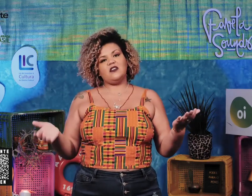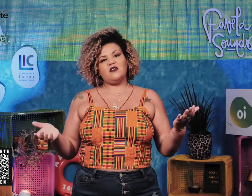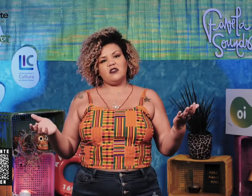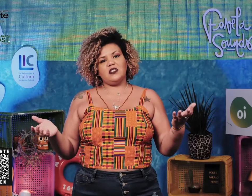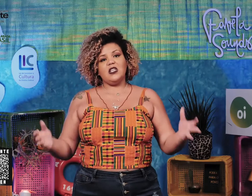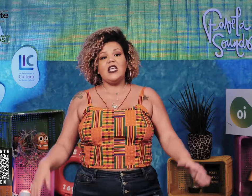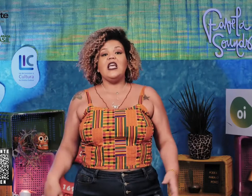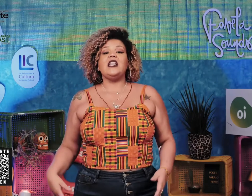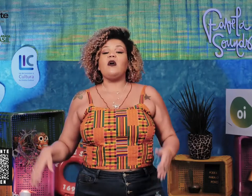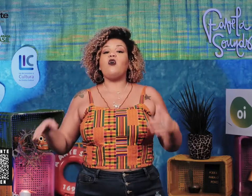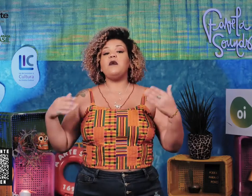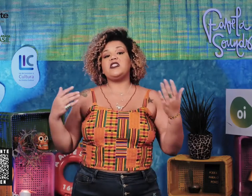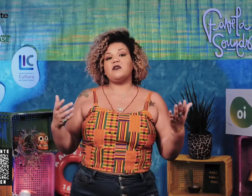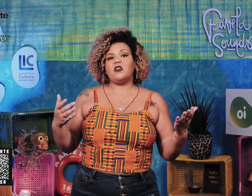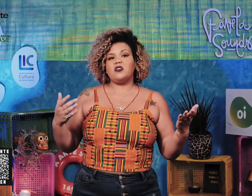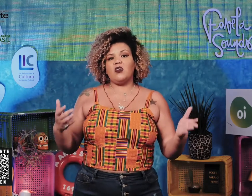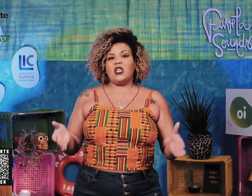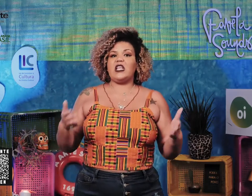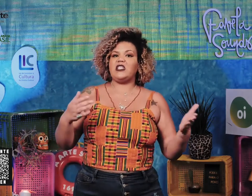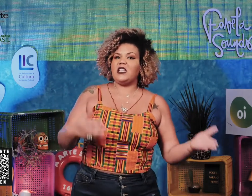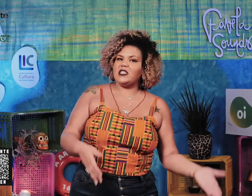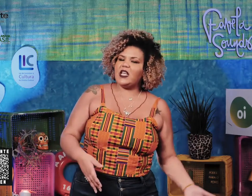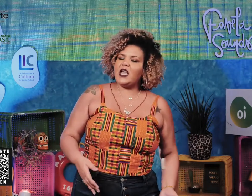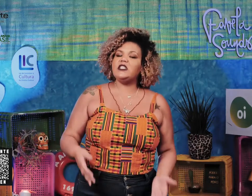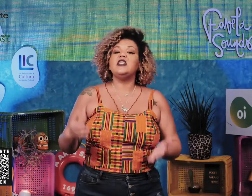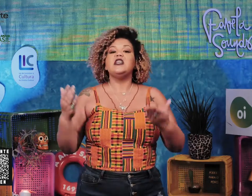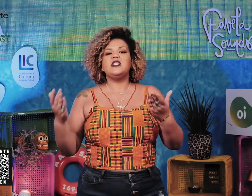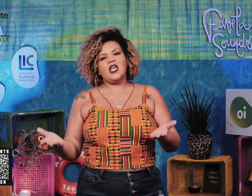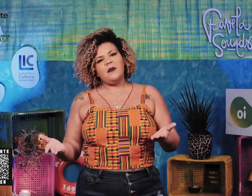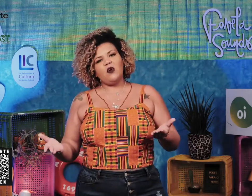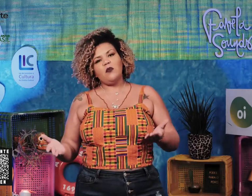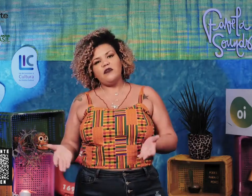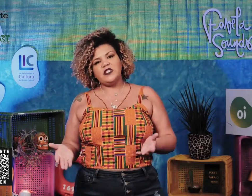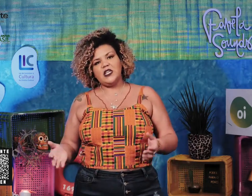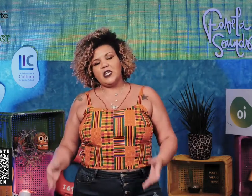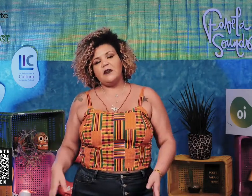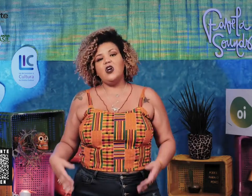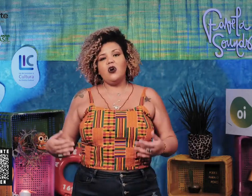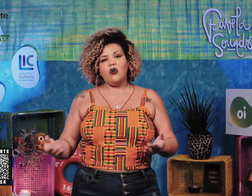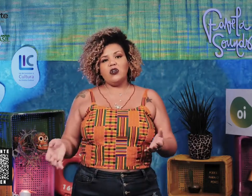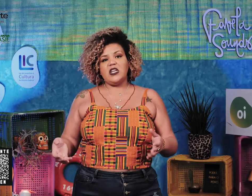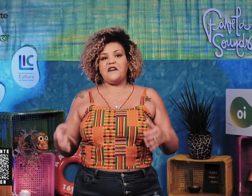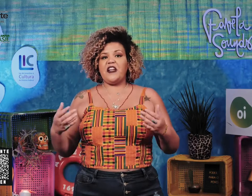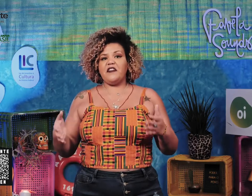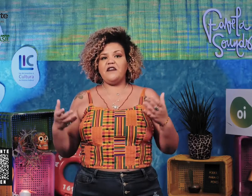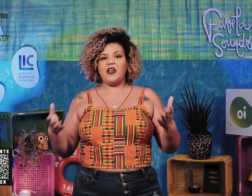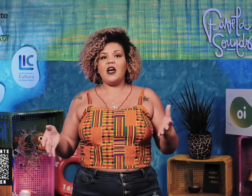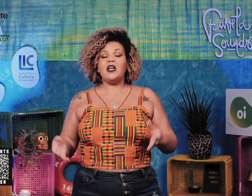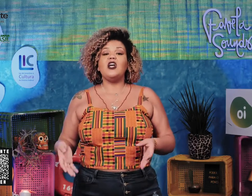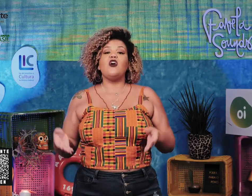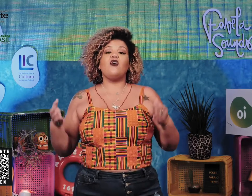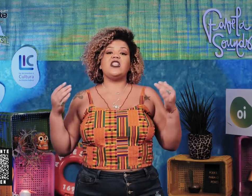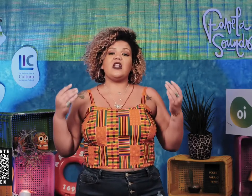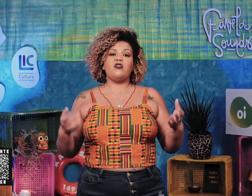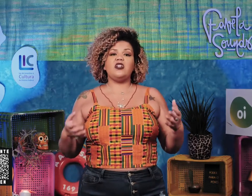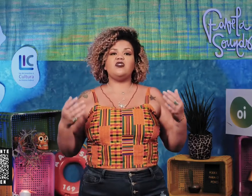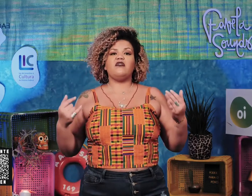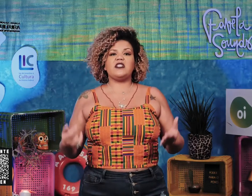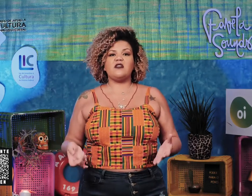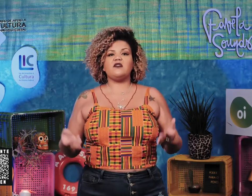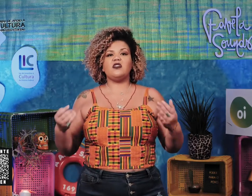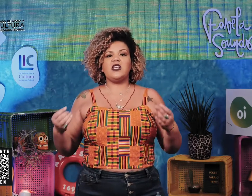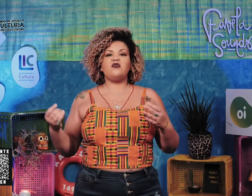suas ações e relações então começamos nossa jornada 17 sempre com uma oficina hoje a Flávia Viana